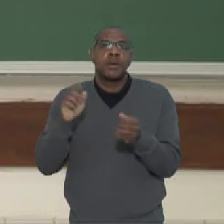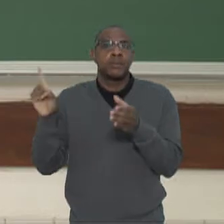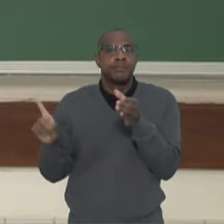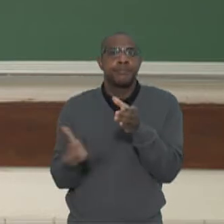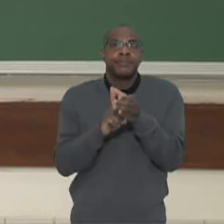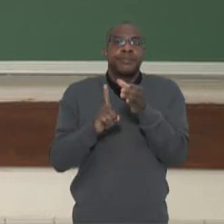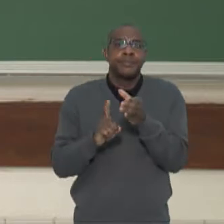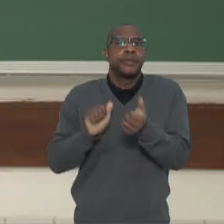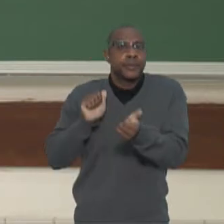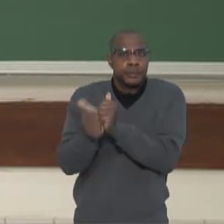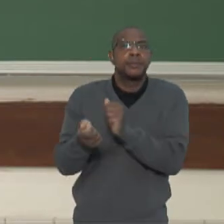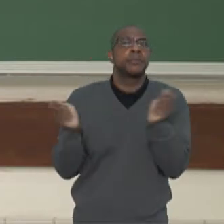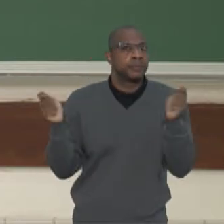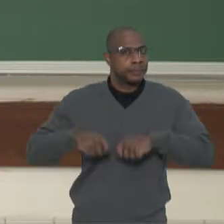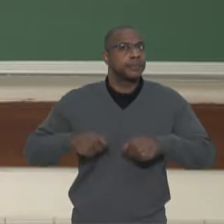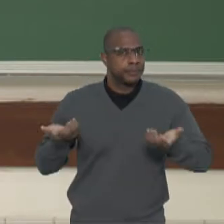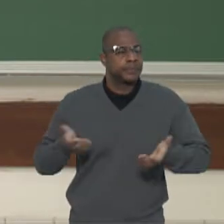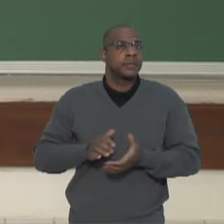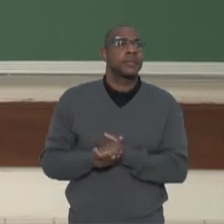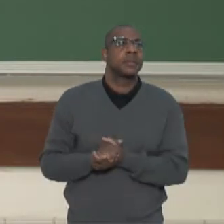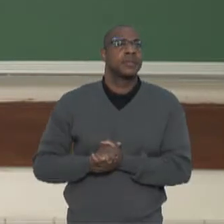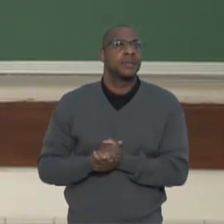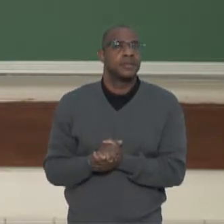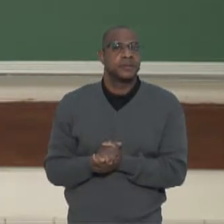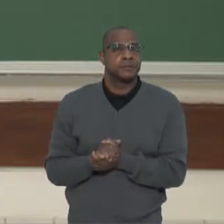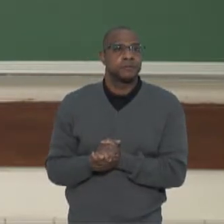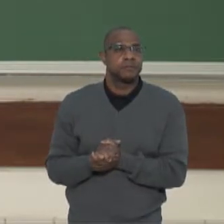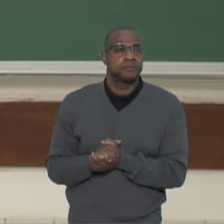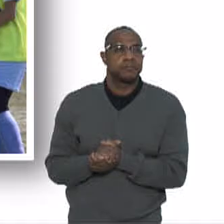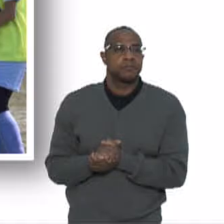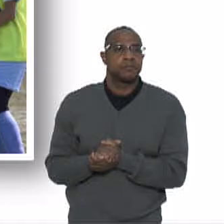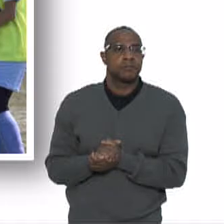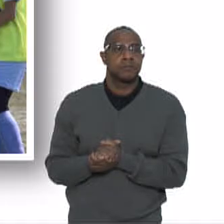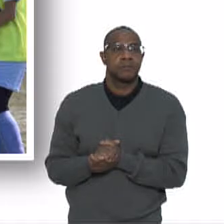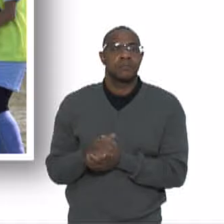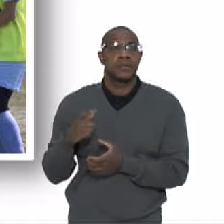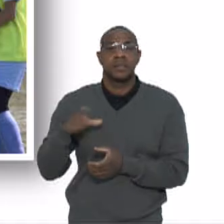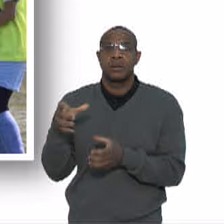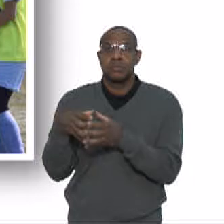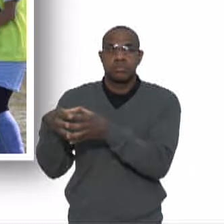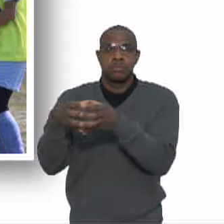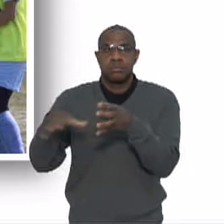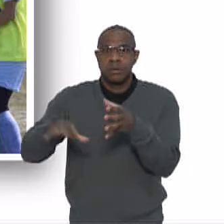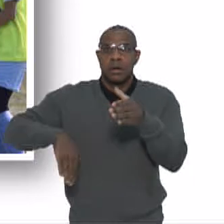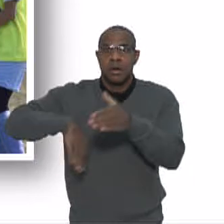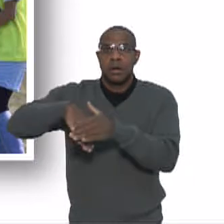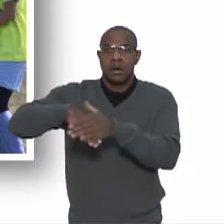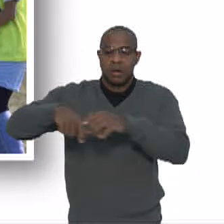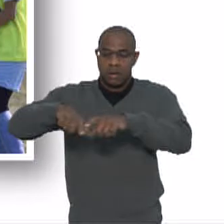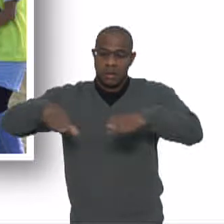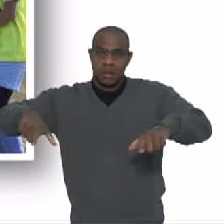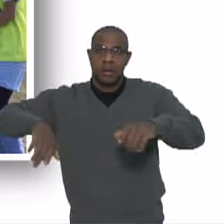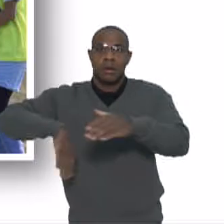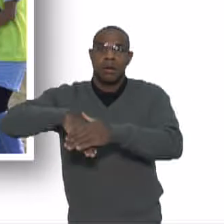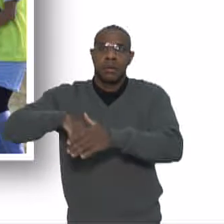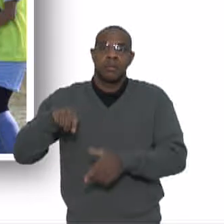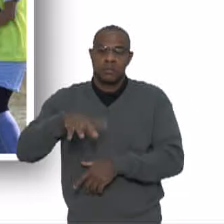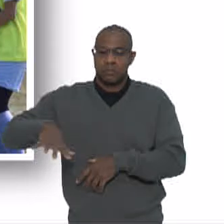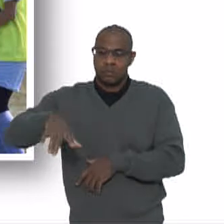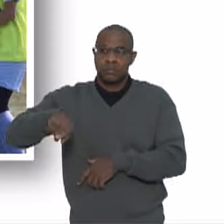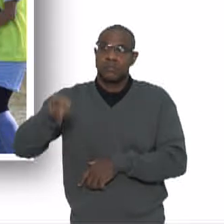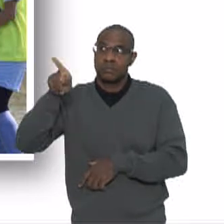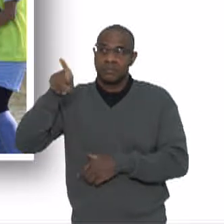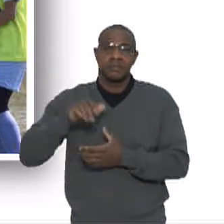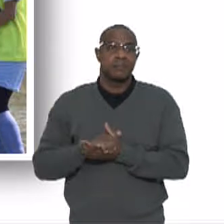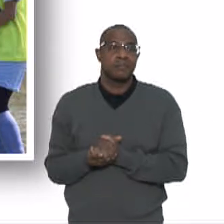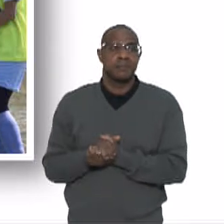pelo contrário. Segundo, né, eles estão aqui num campo de futebol, ok?